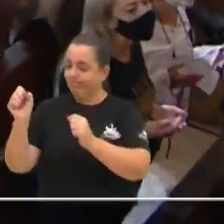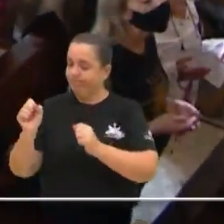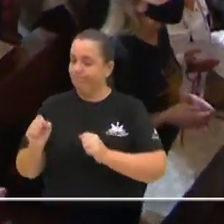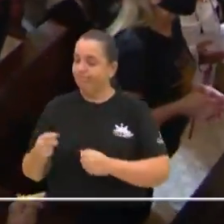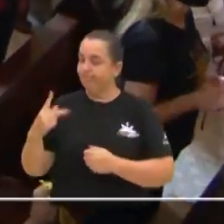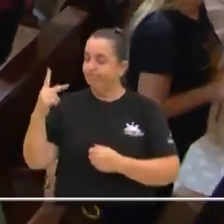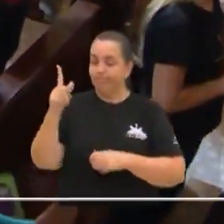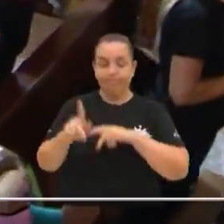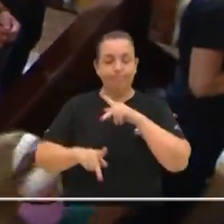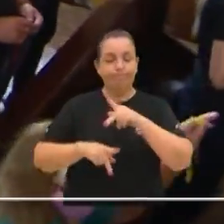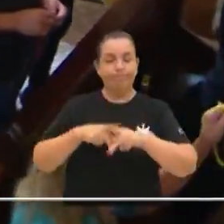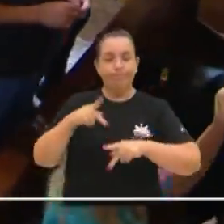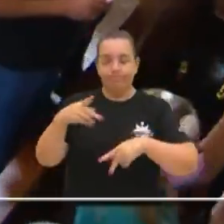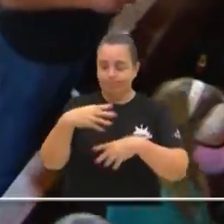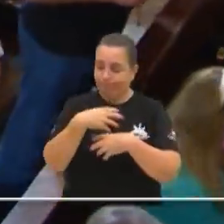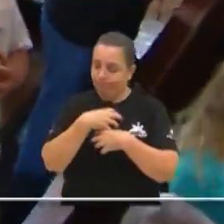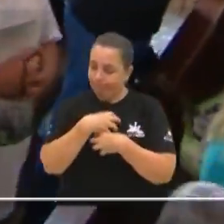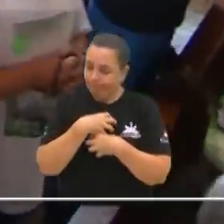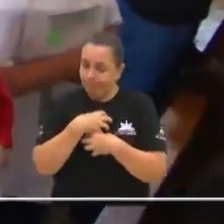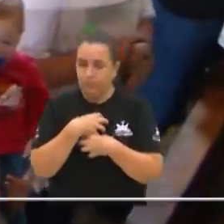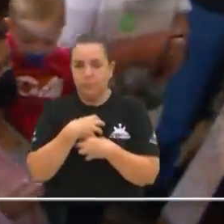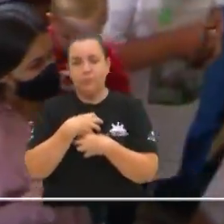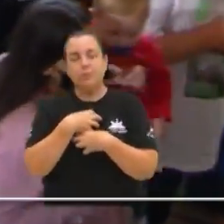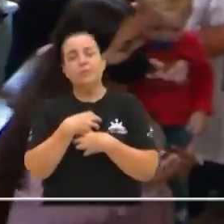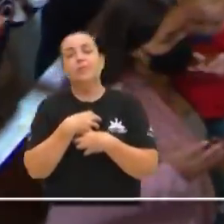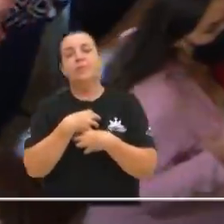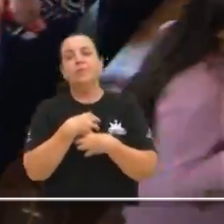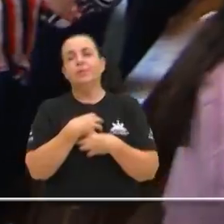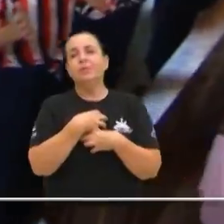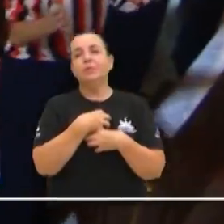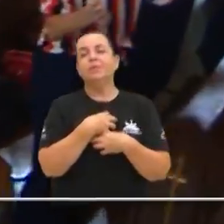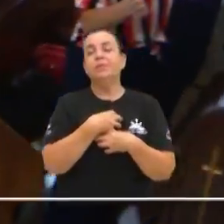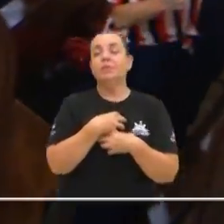Teu poder, Teu povo sentirá.